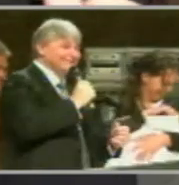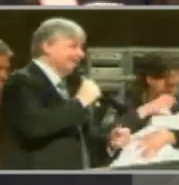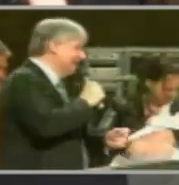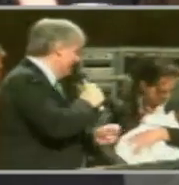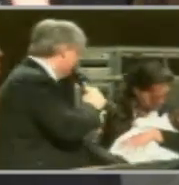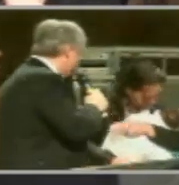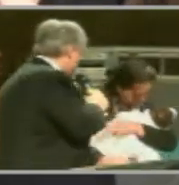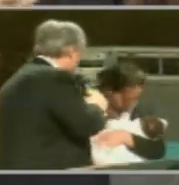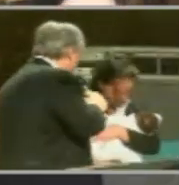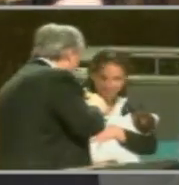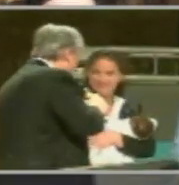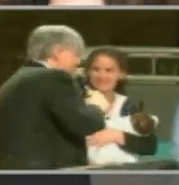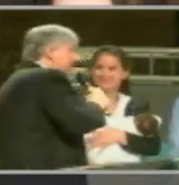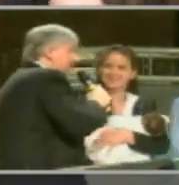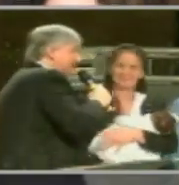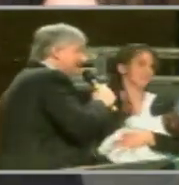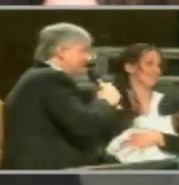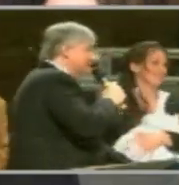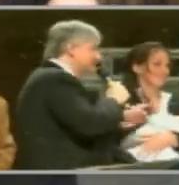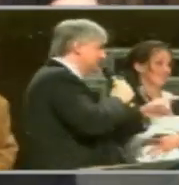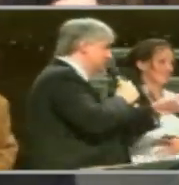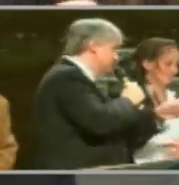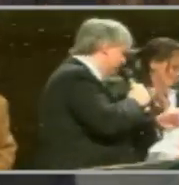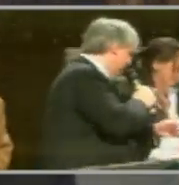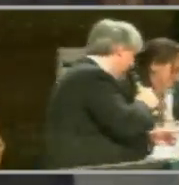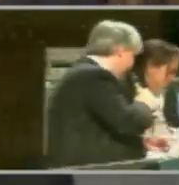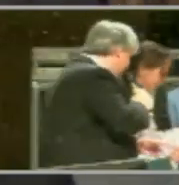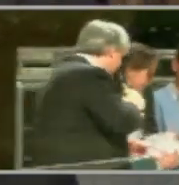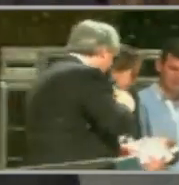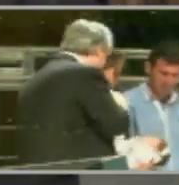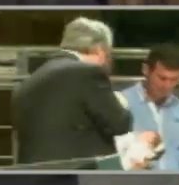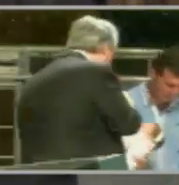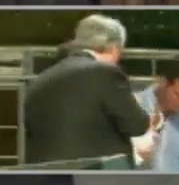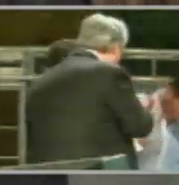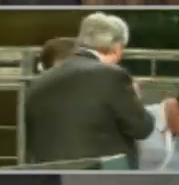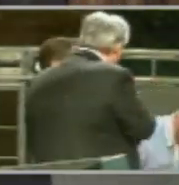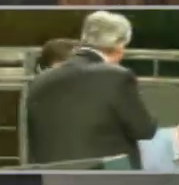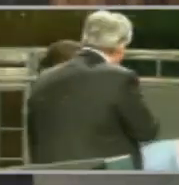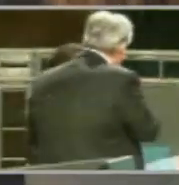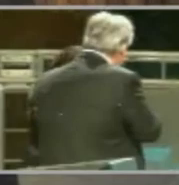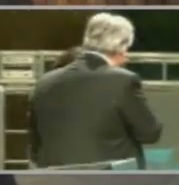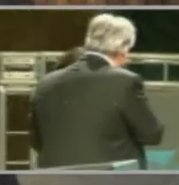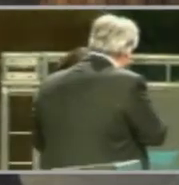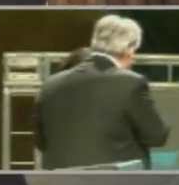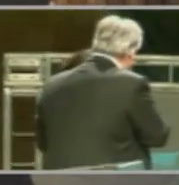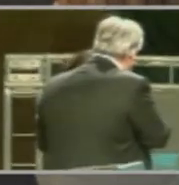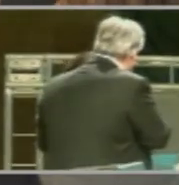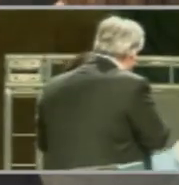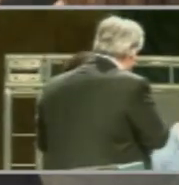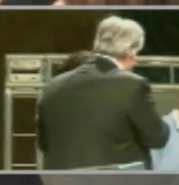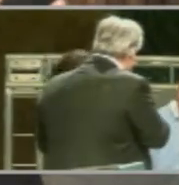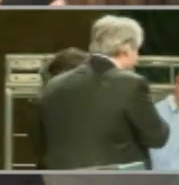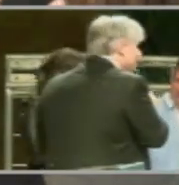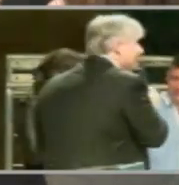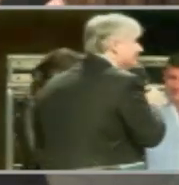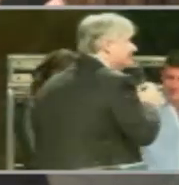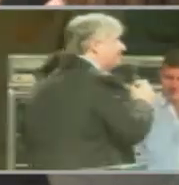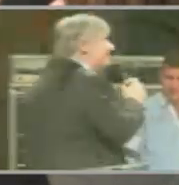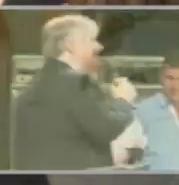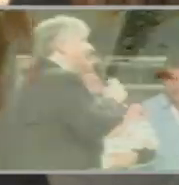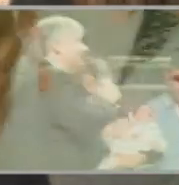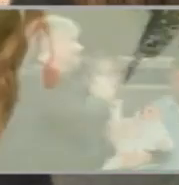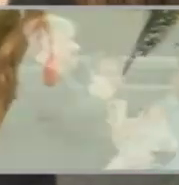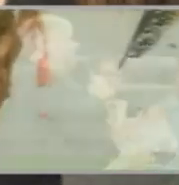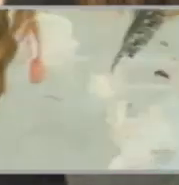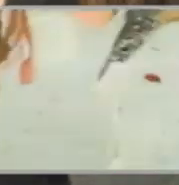É sério. Agora vem cá, mostra a Natália aqui para todo mundo ver, né? Olha que coisa fofa. Vamos